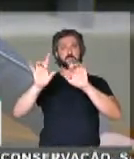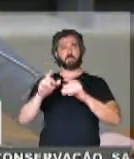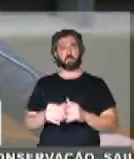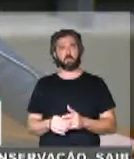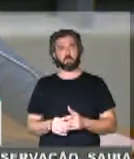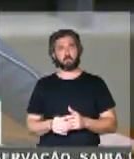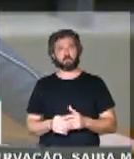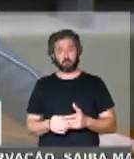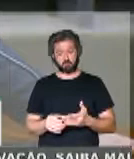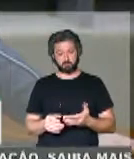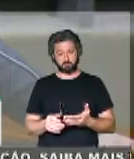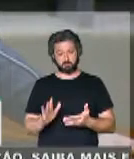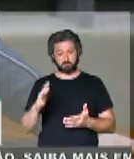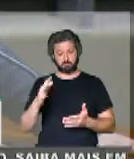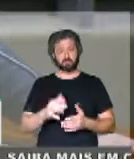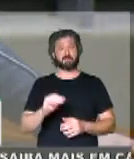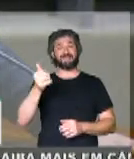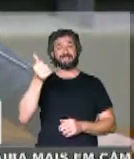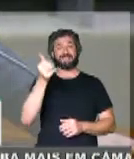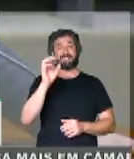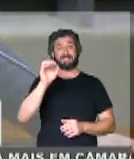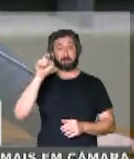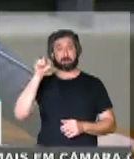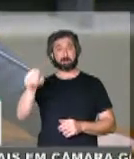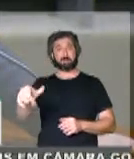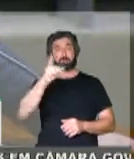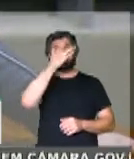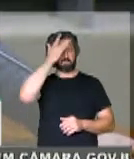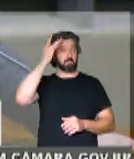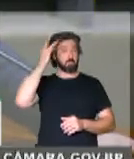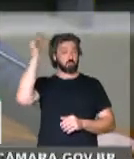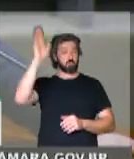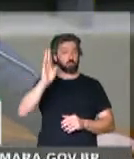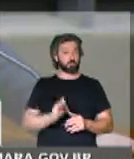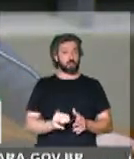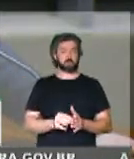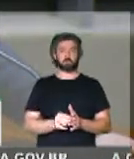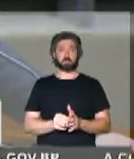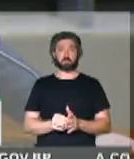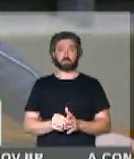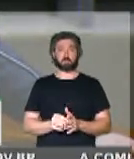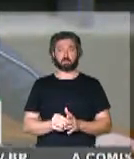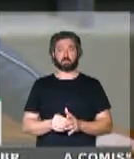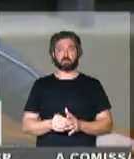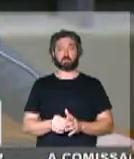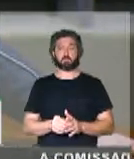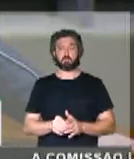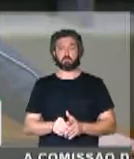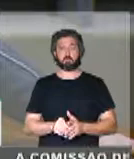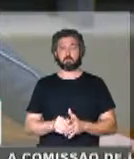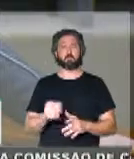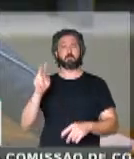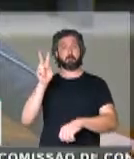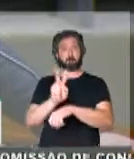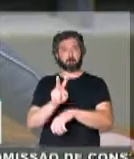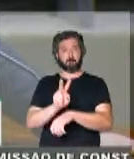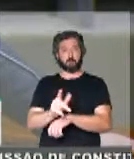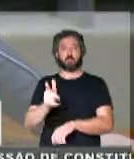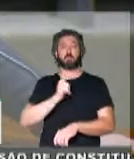privilegiado. Cerca de 60 mil pessoas no nosso país estão